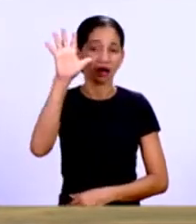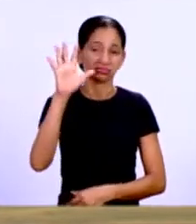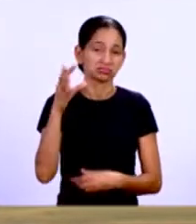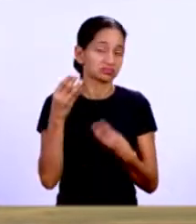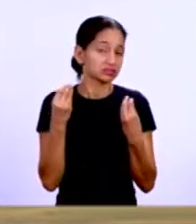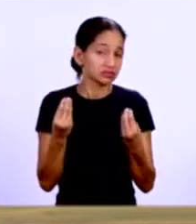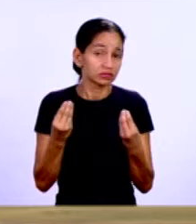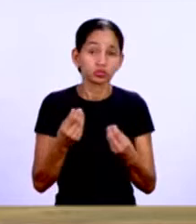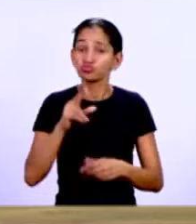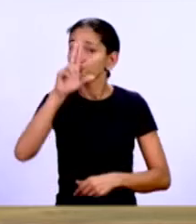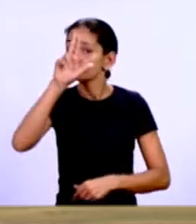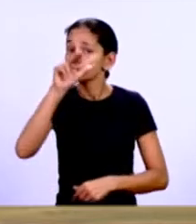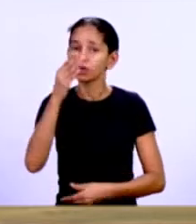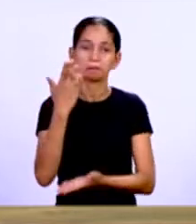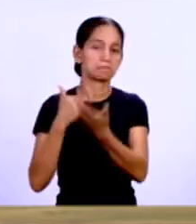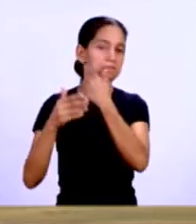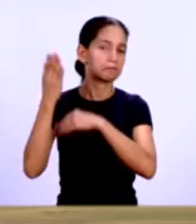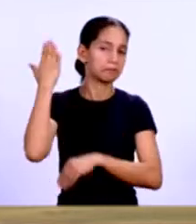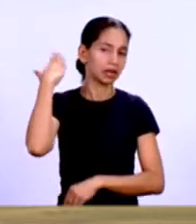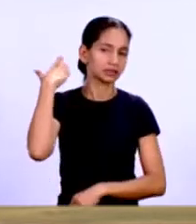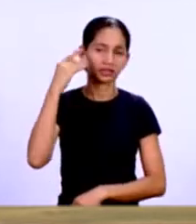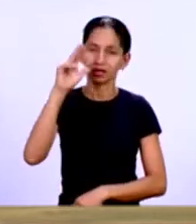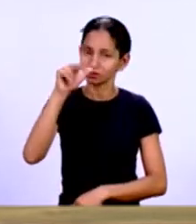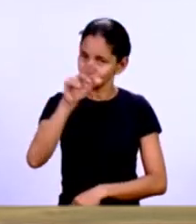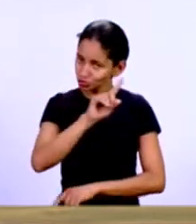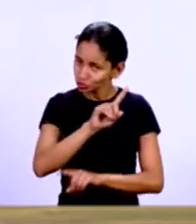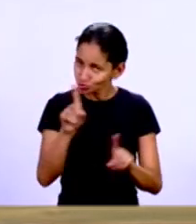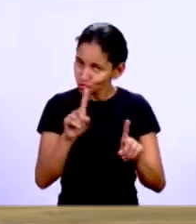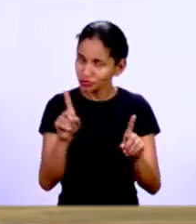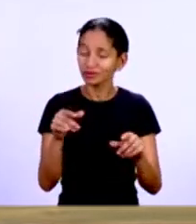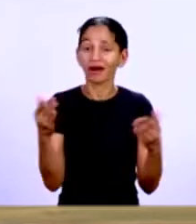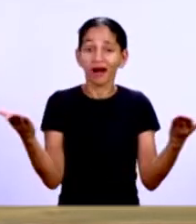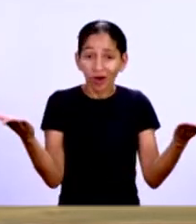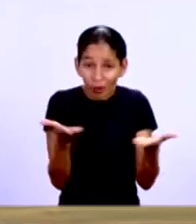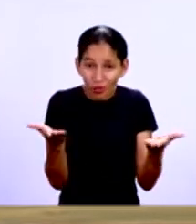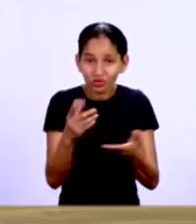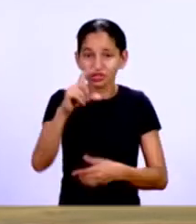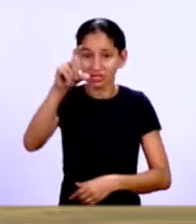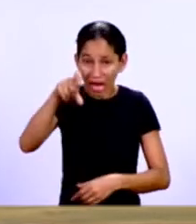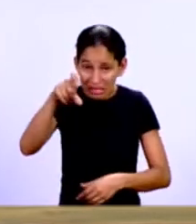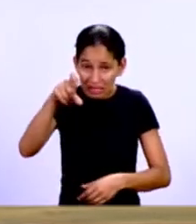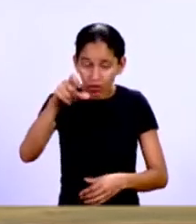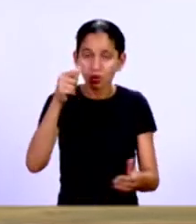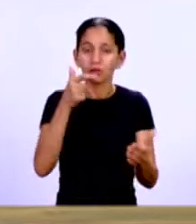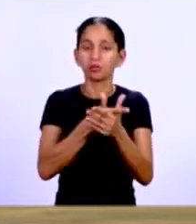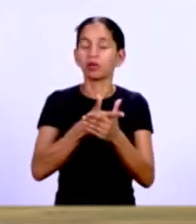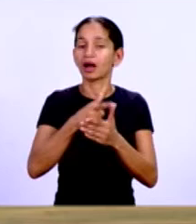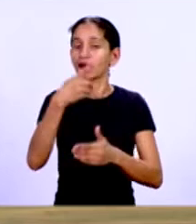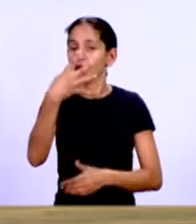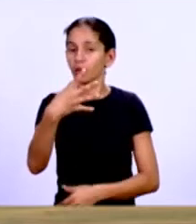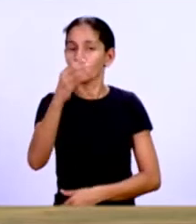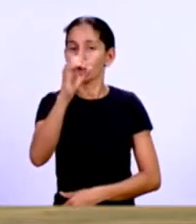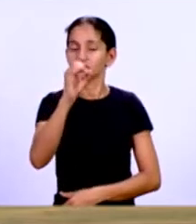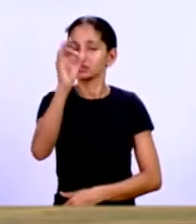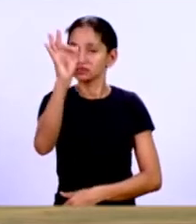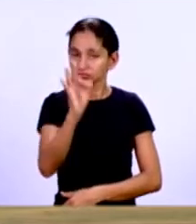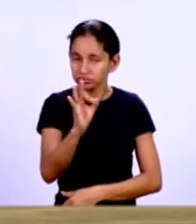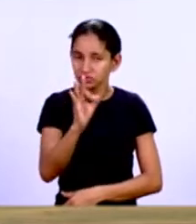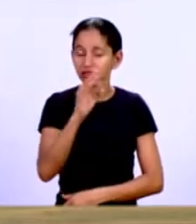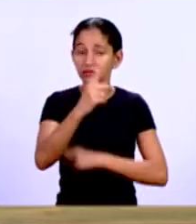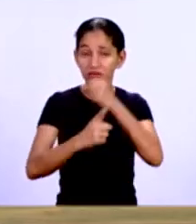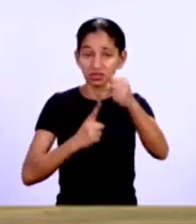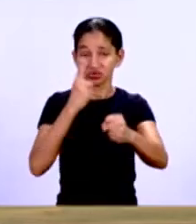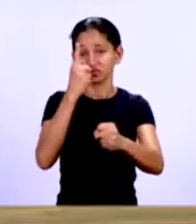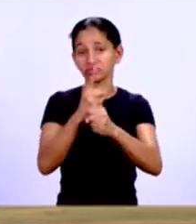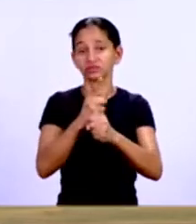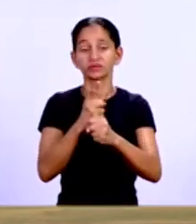tinha acontecido antes. Então, hoje em dia, a pessoa que não paga o cartão de crédito, ela vai ter que pagar 400% da dívida ao ano, e esse